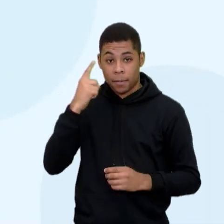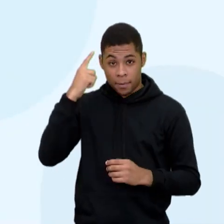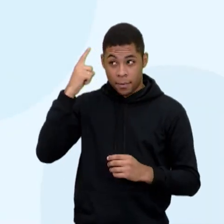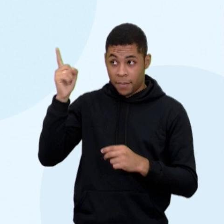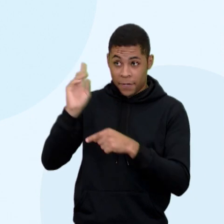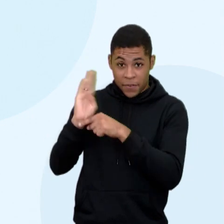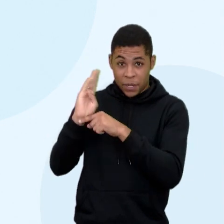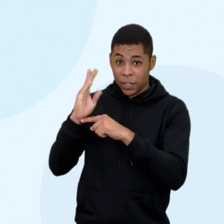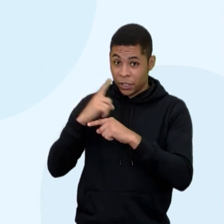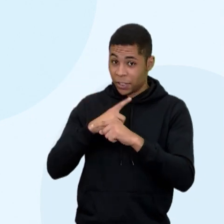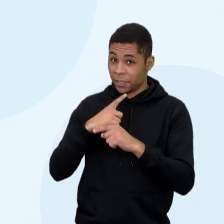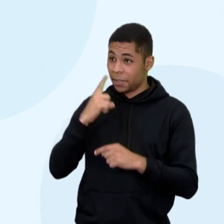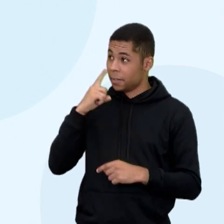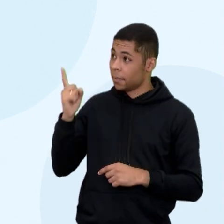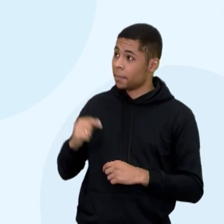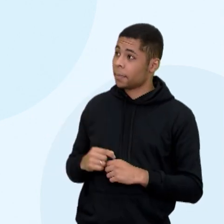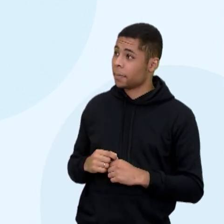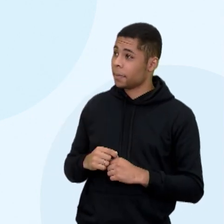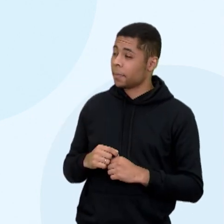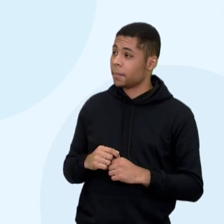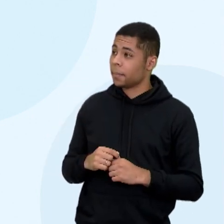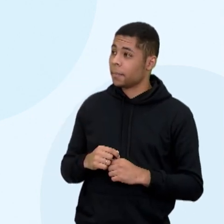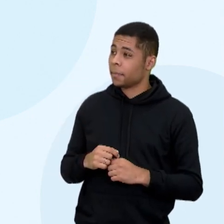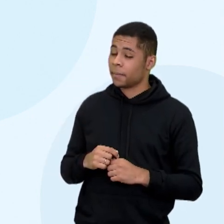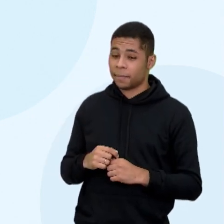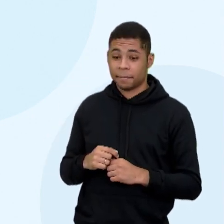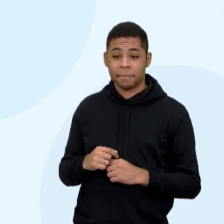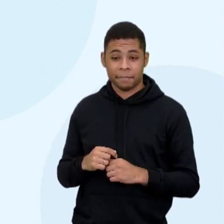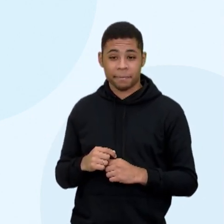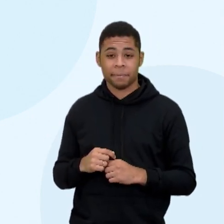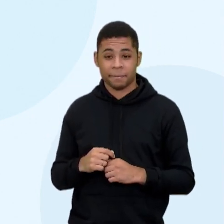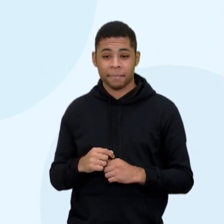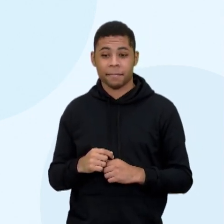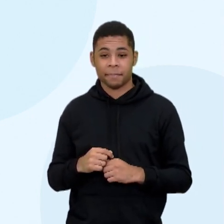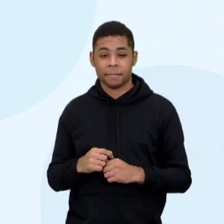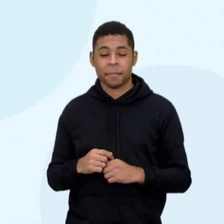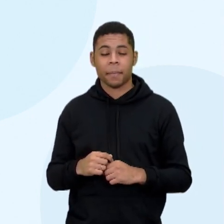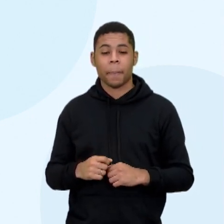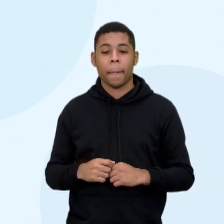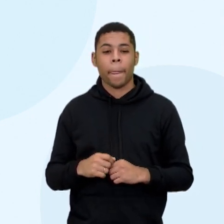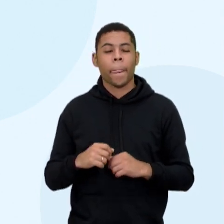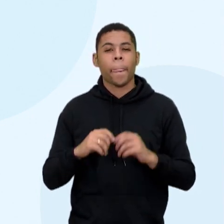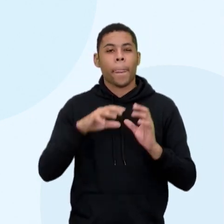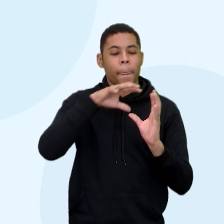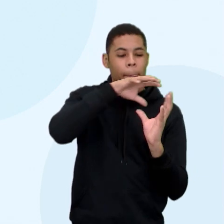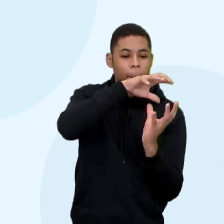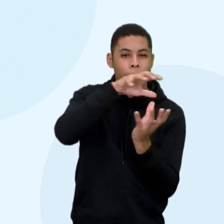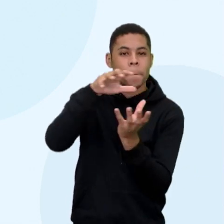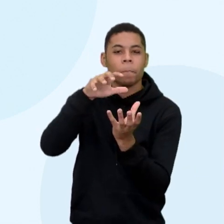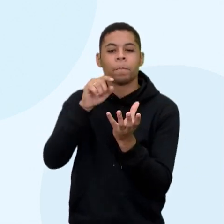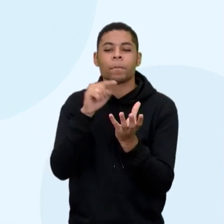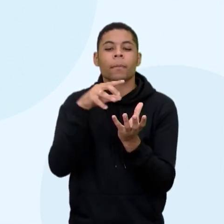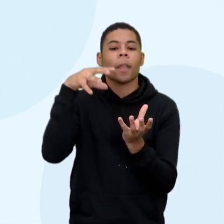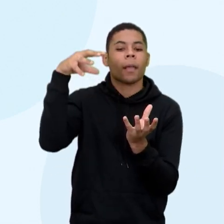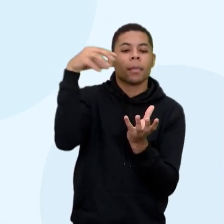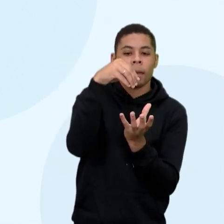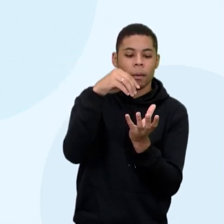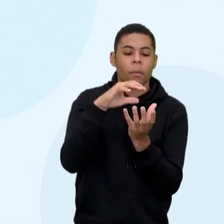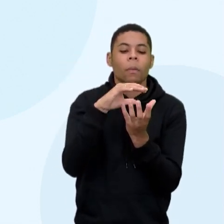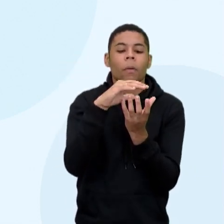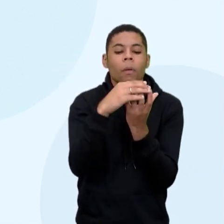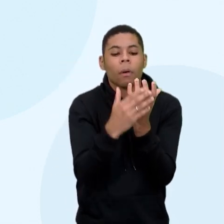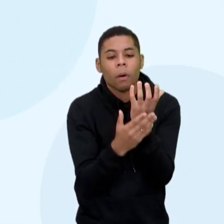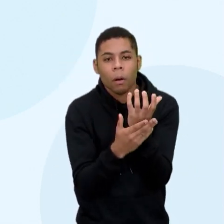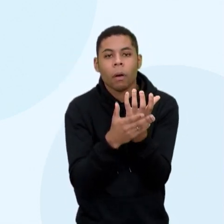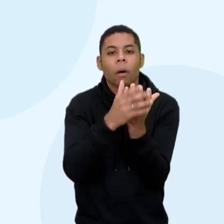lá, né, no vídeo, né, tem essa relação aqui nesse desenho, né, mostrando aí a crosta terrestre,